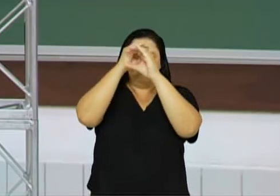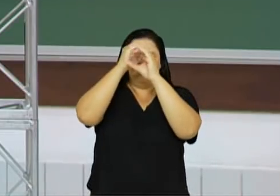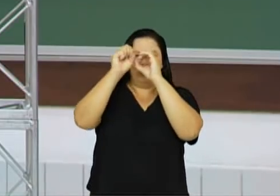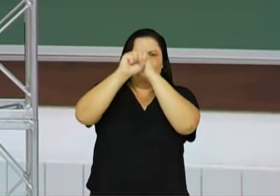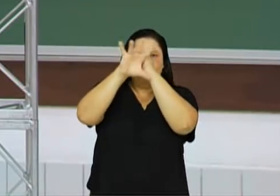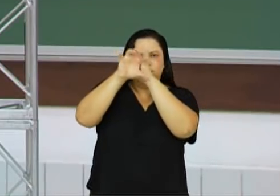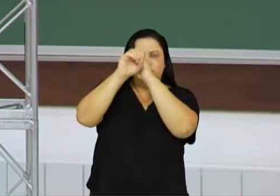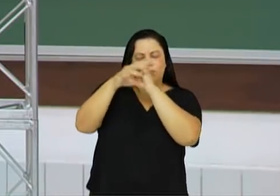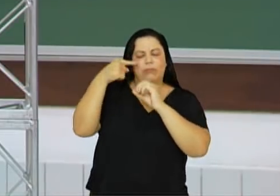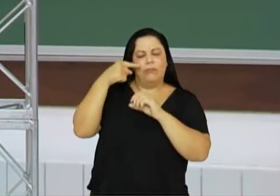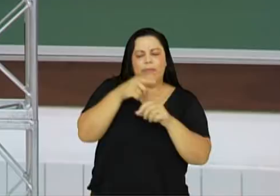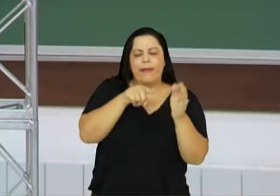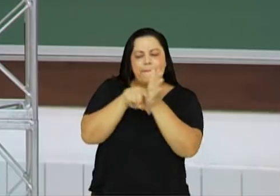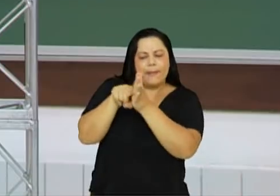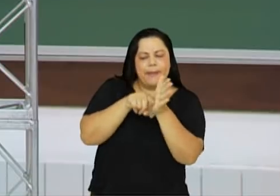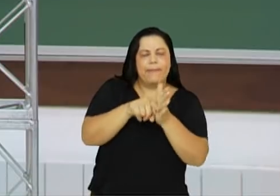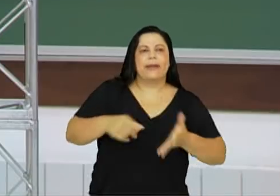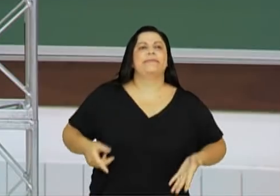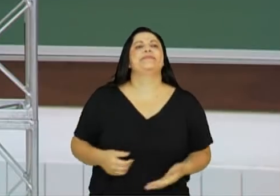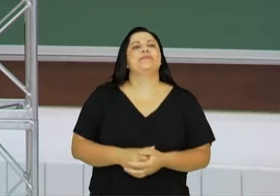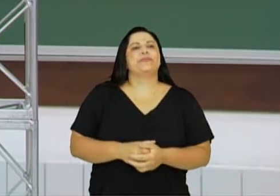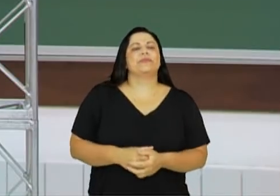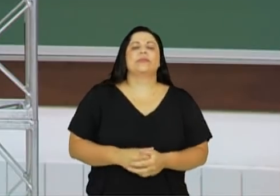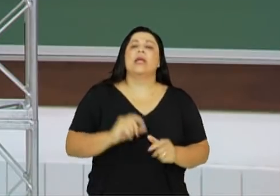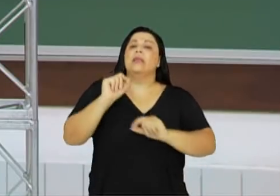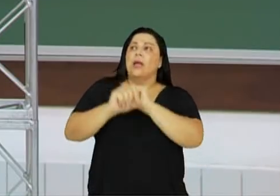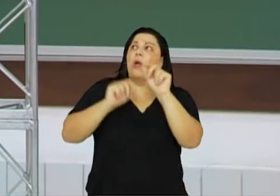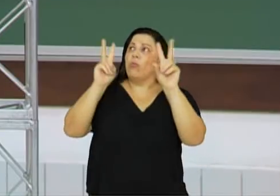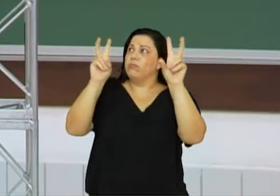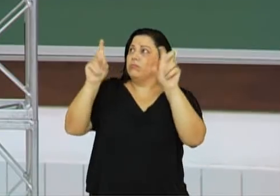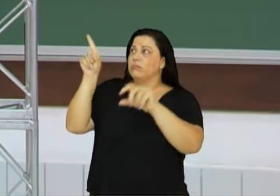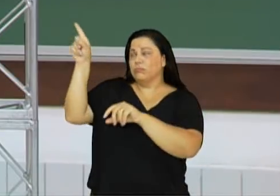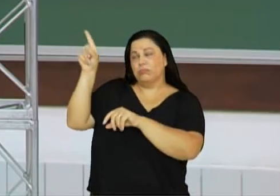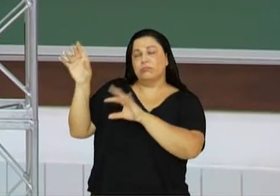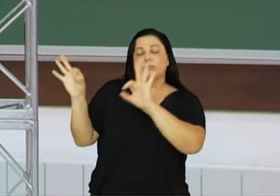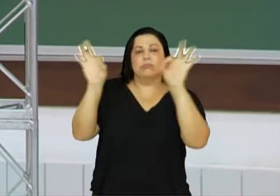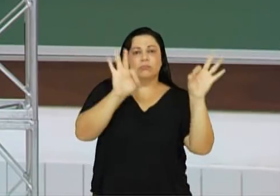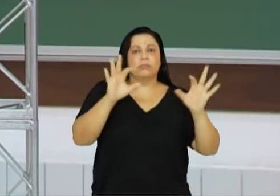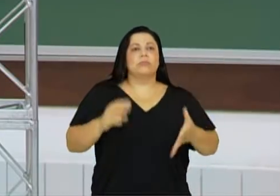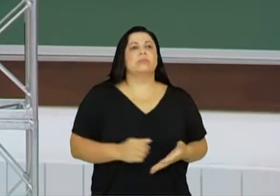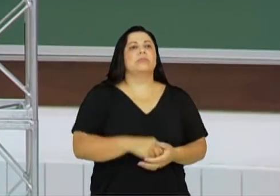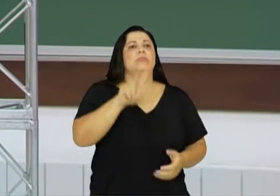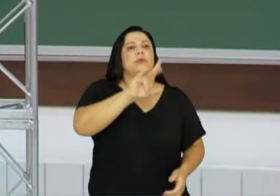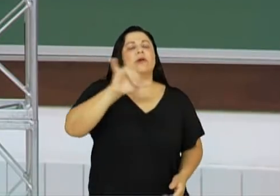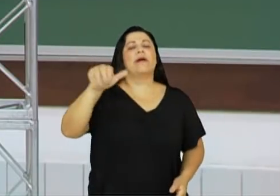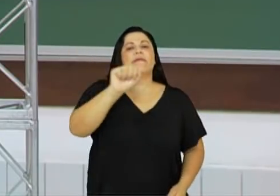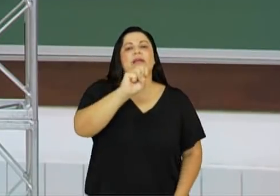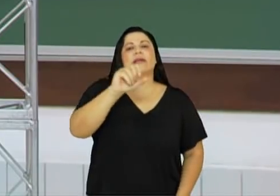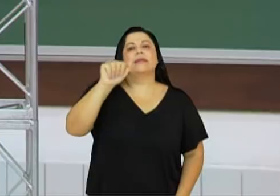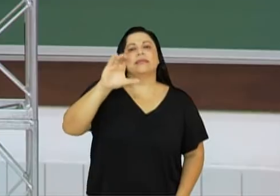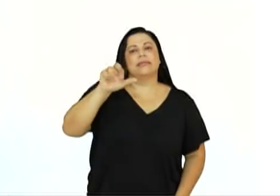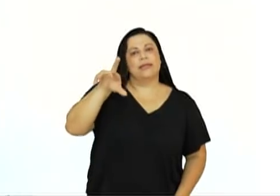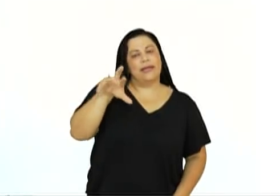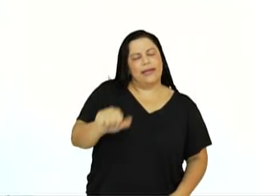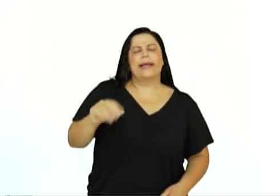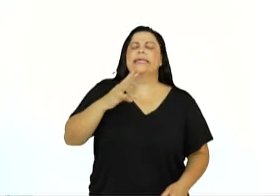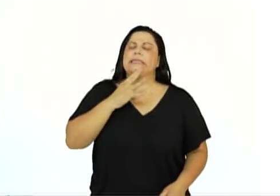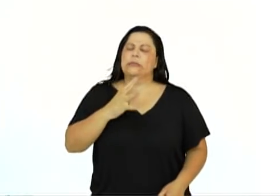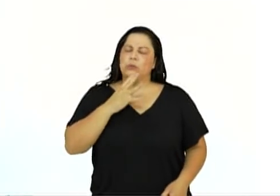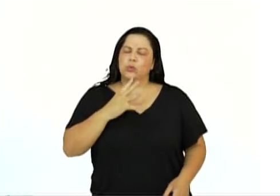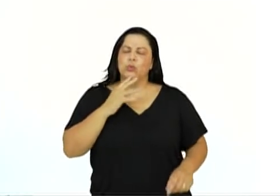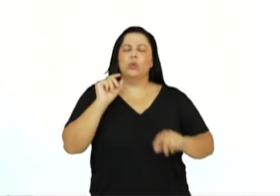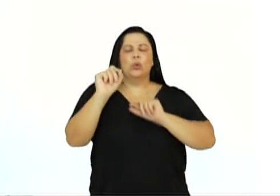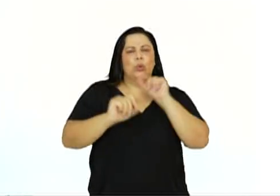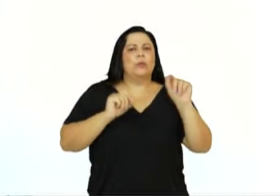pelo mundo ocidental cristão, é a Via Crucis ou a Via Sacra. Então, uma das estradas romanas mais